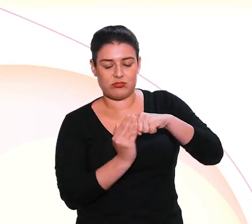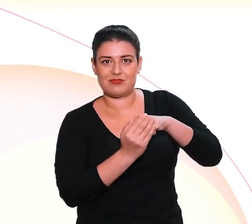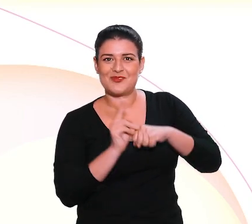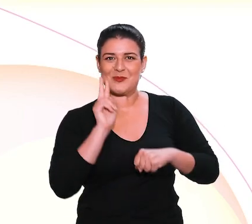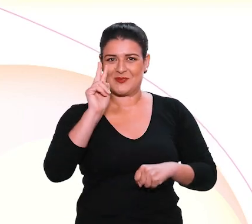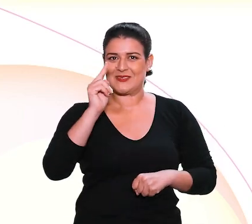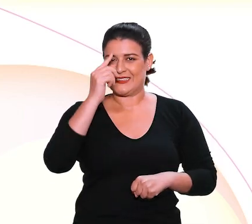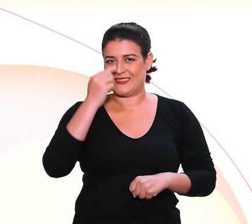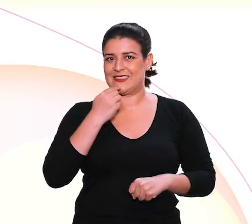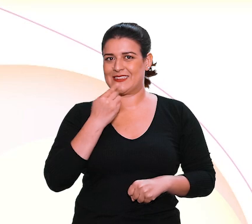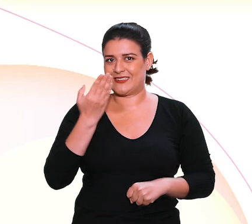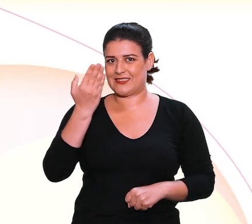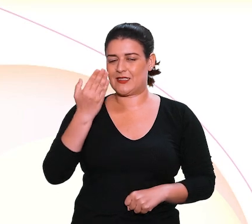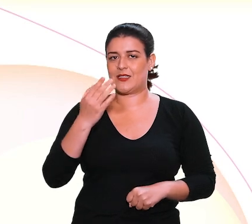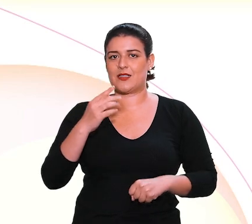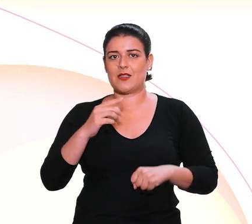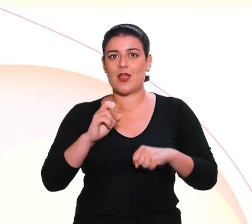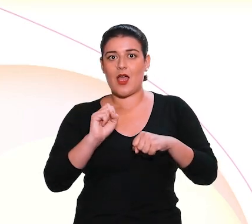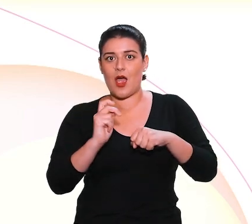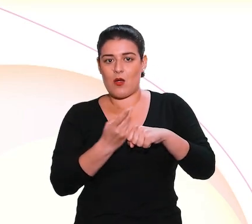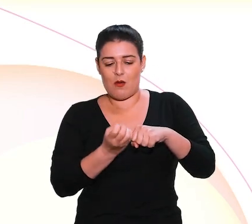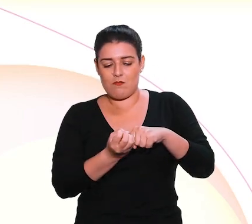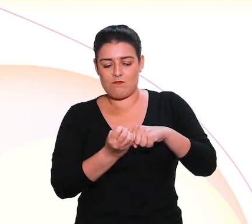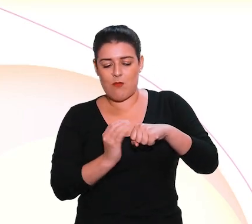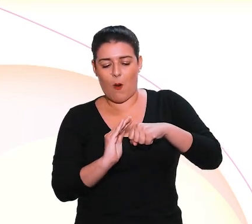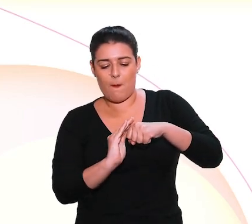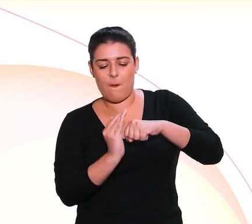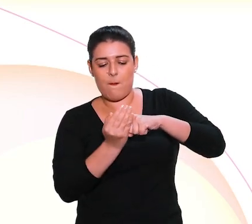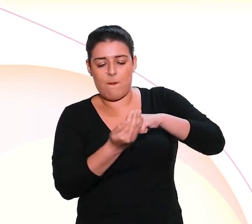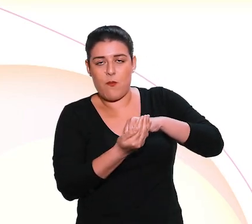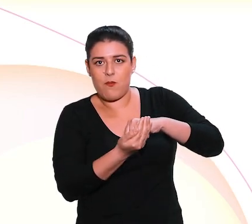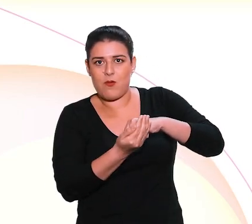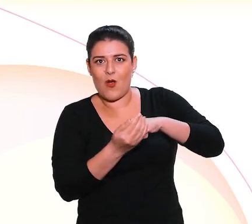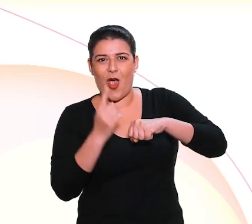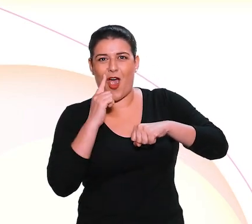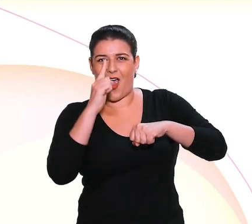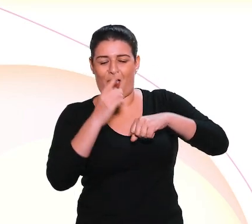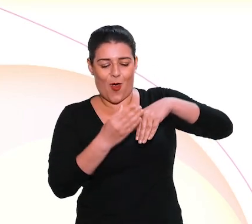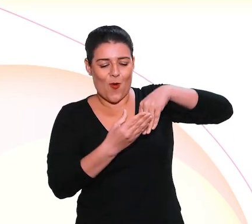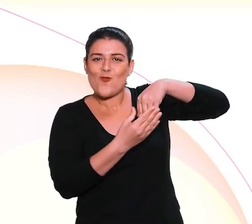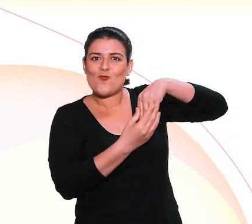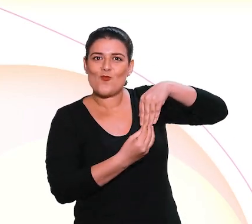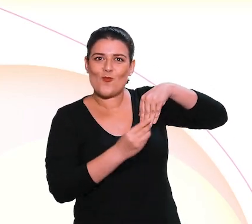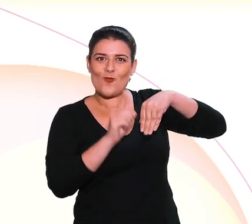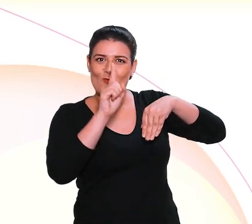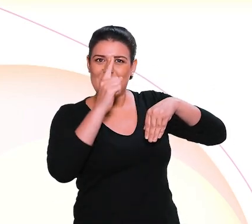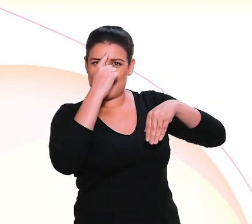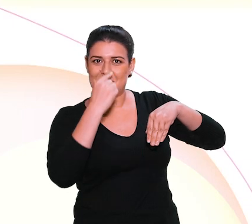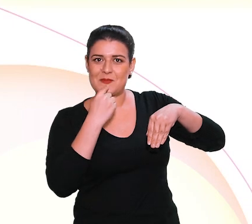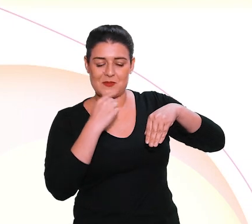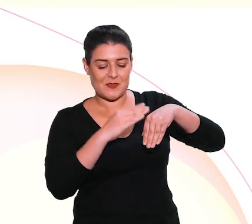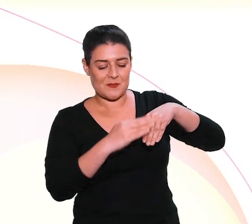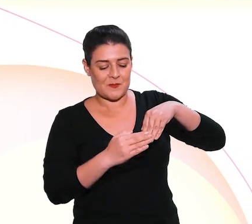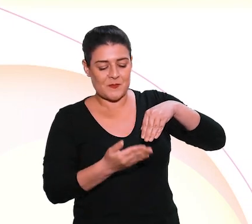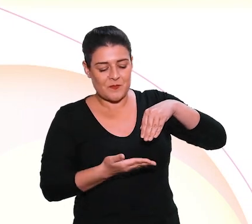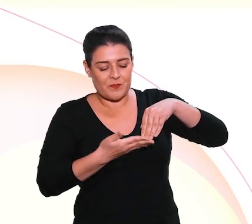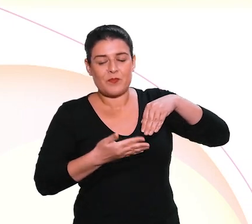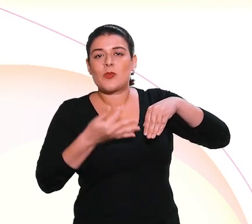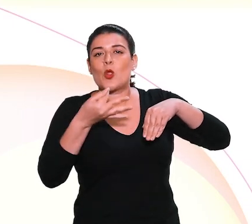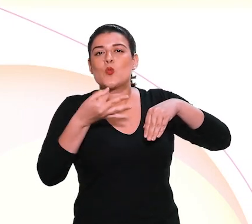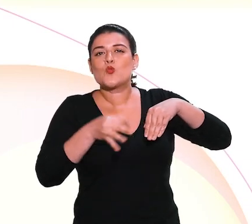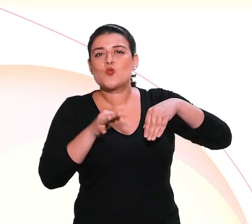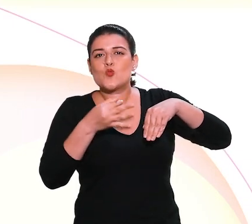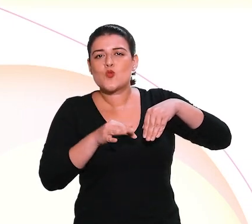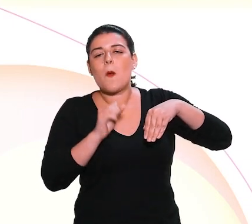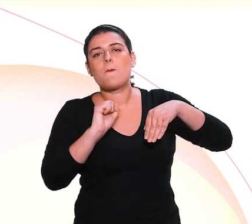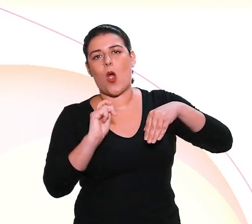olha, a gente vê um coto de amputação que nitidamente é cônico. É o que acontece aqui. Provavelmente esse paciente vai abrir uma